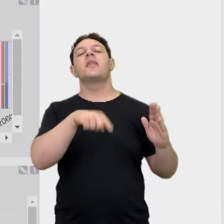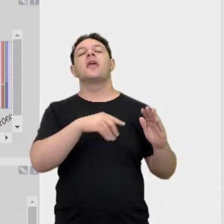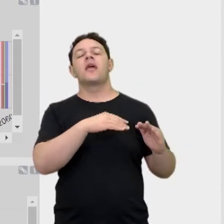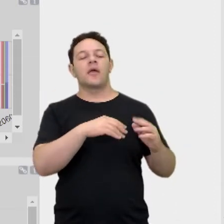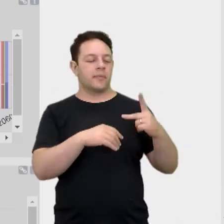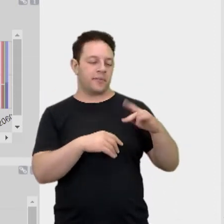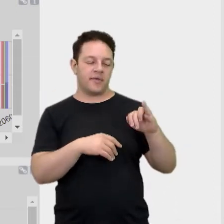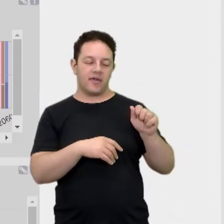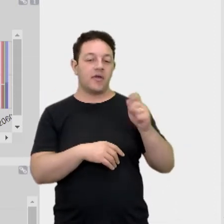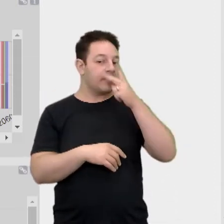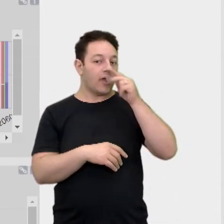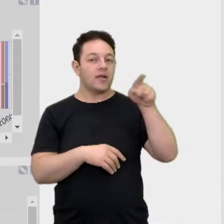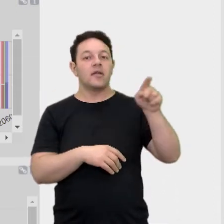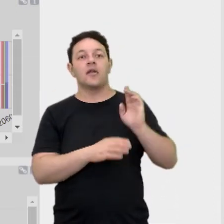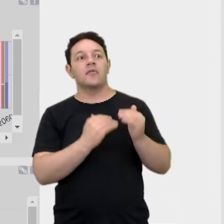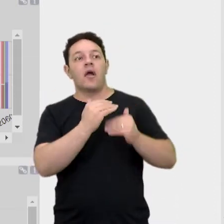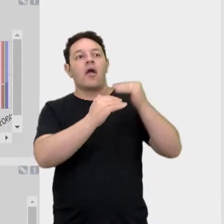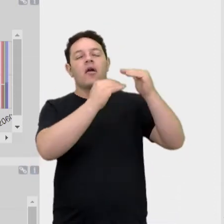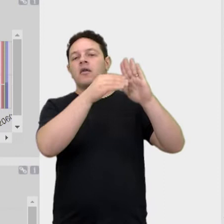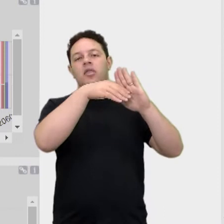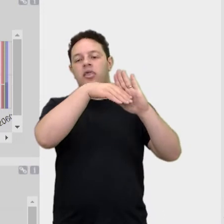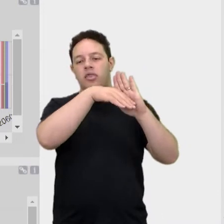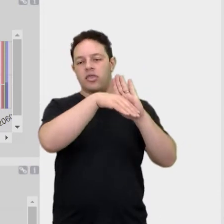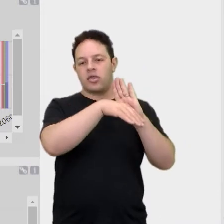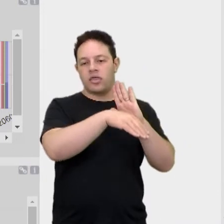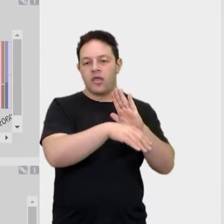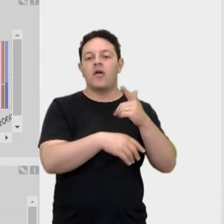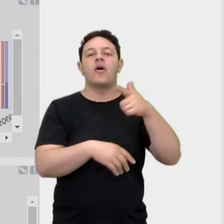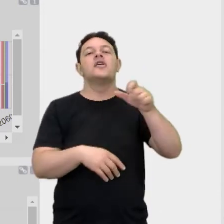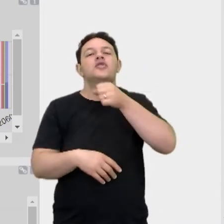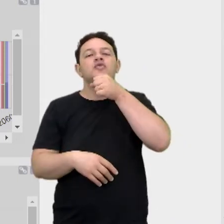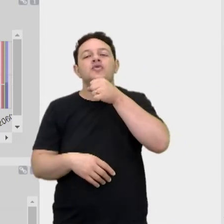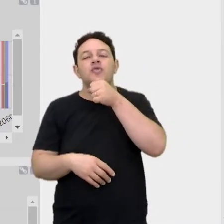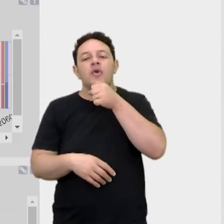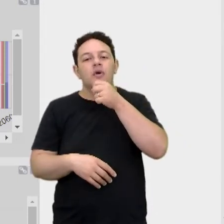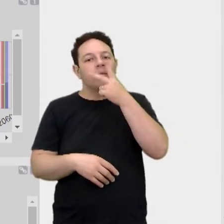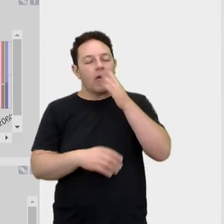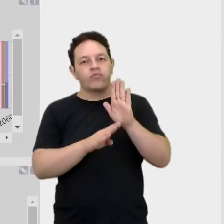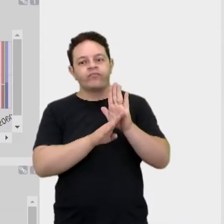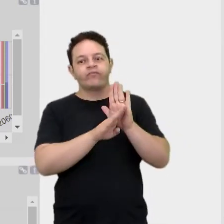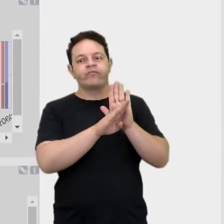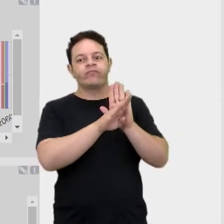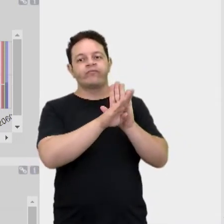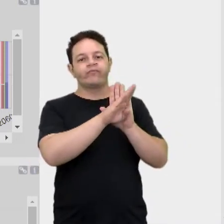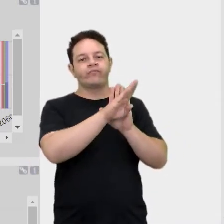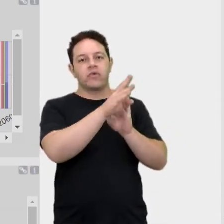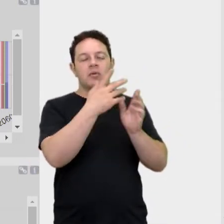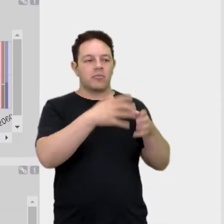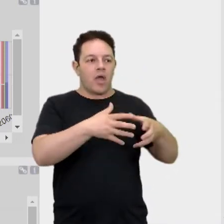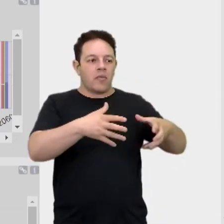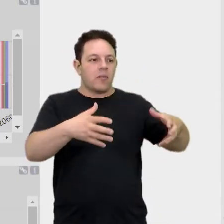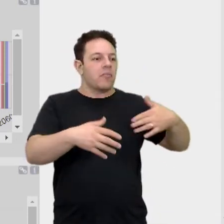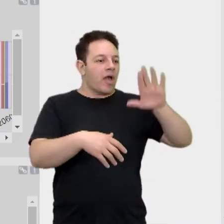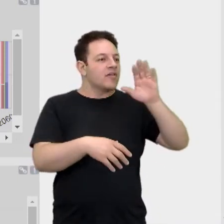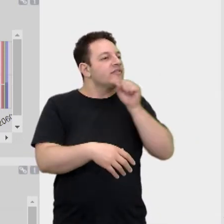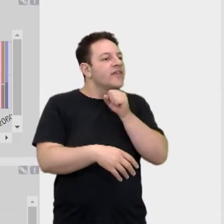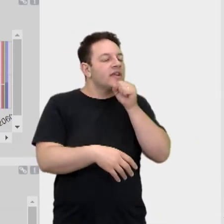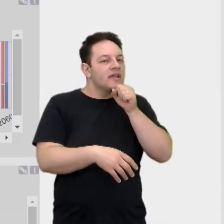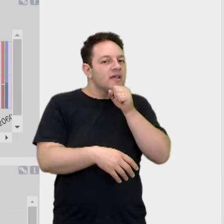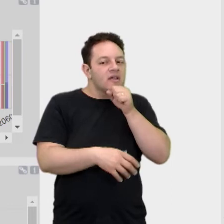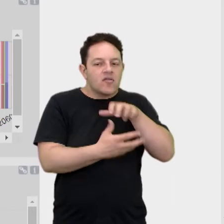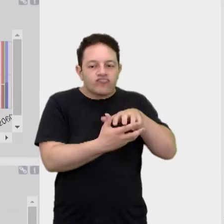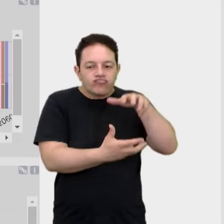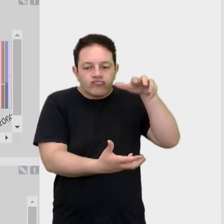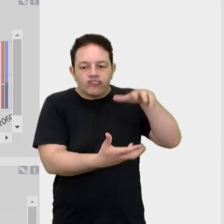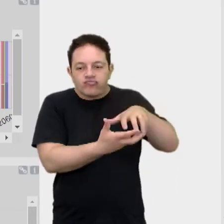PIA, né, tá caindo, né? Já a evolução dos idosos houve um crescimento, né? A gente vai colocar aqui, ó, vou